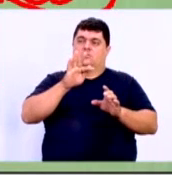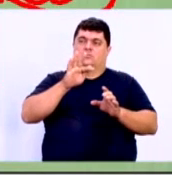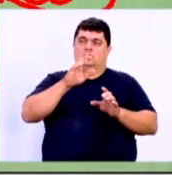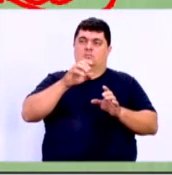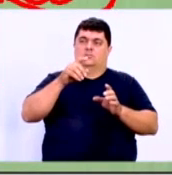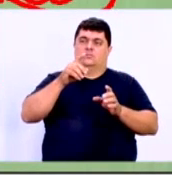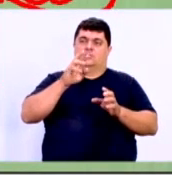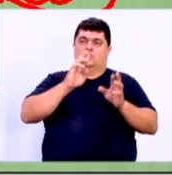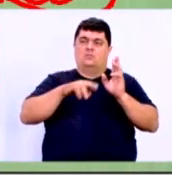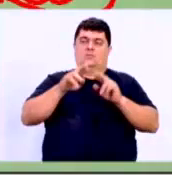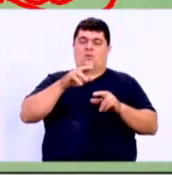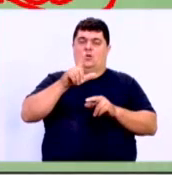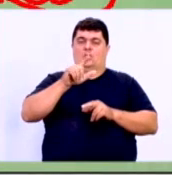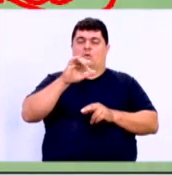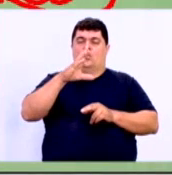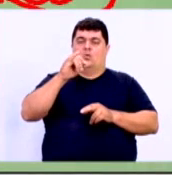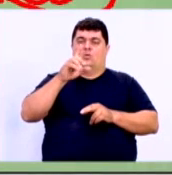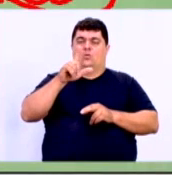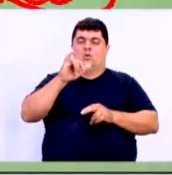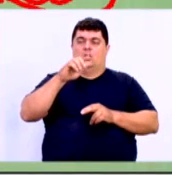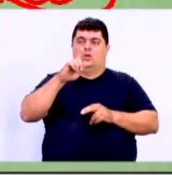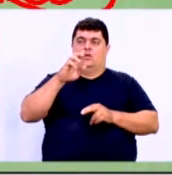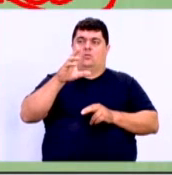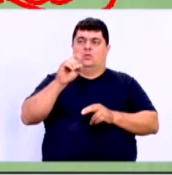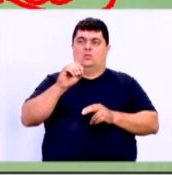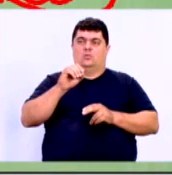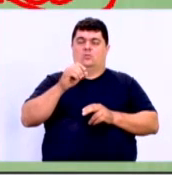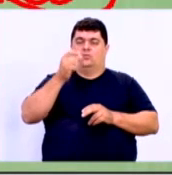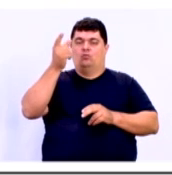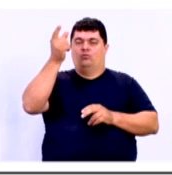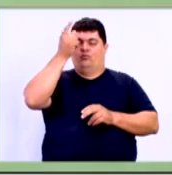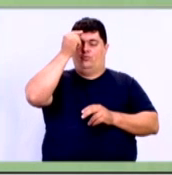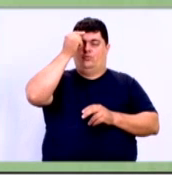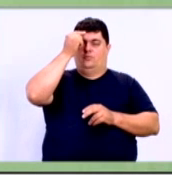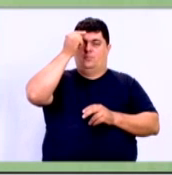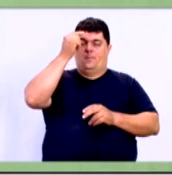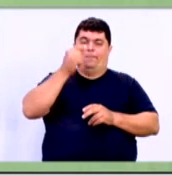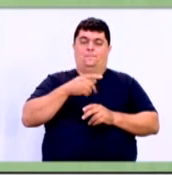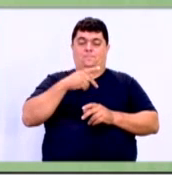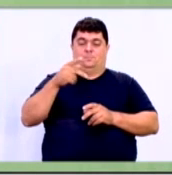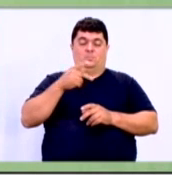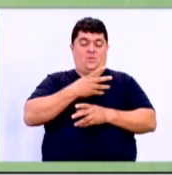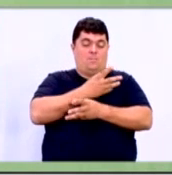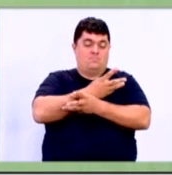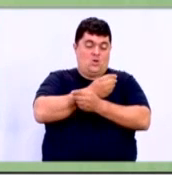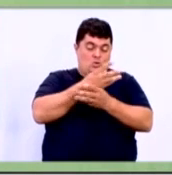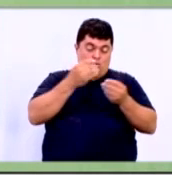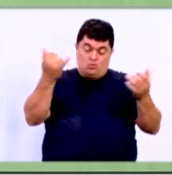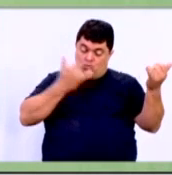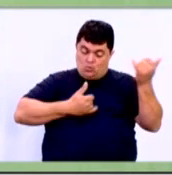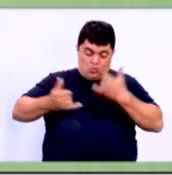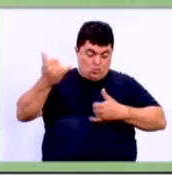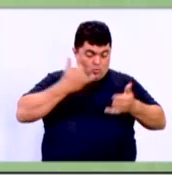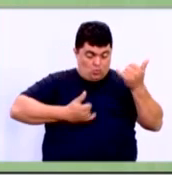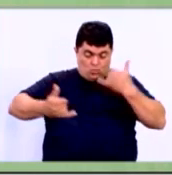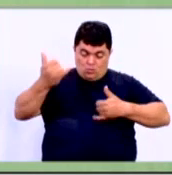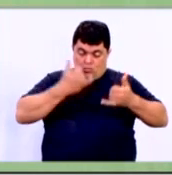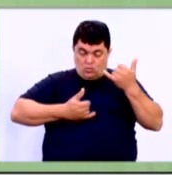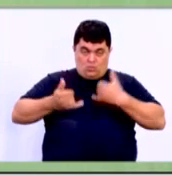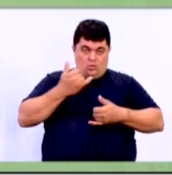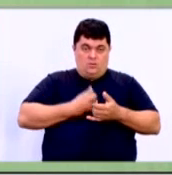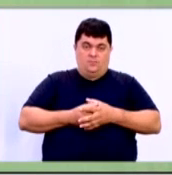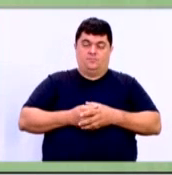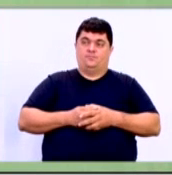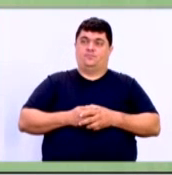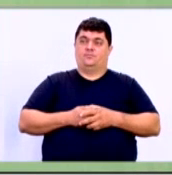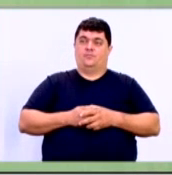chegamos aonde? Lucro líquido. Ufa! Professor, é muita informação. Realmente. E